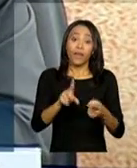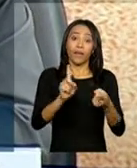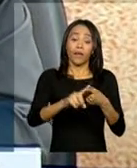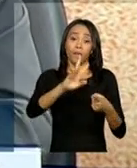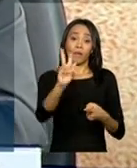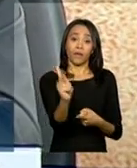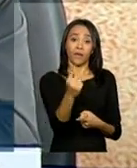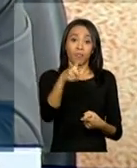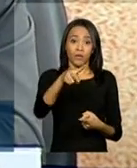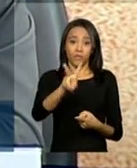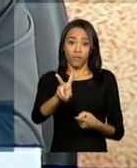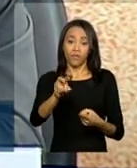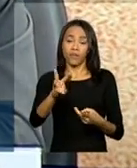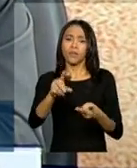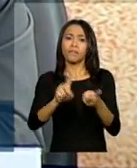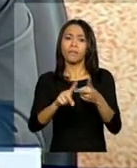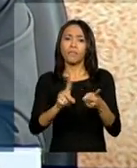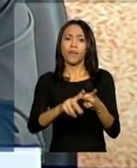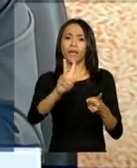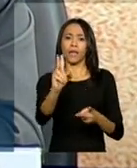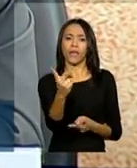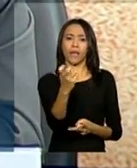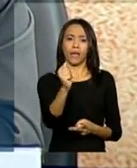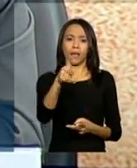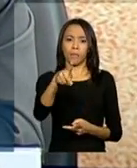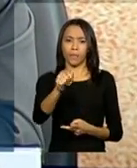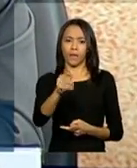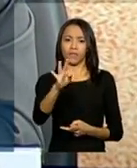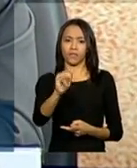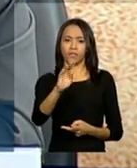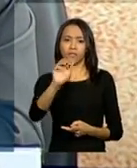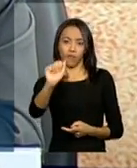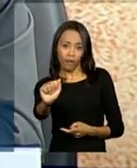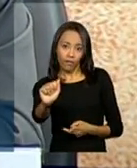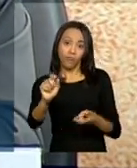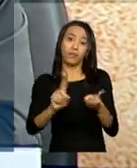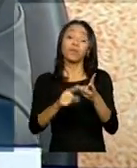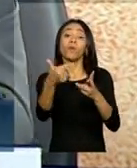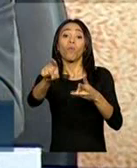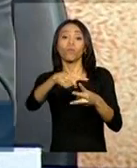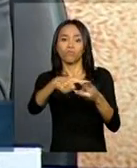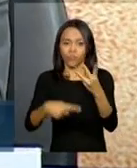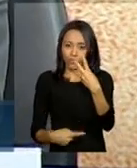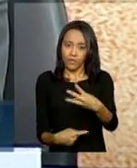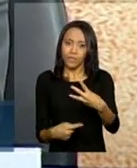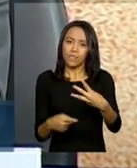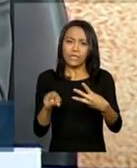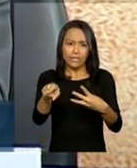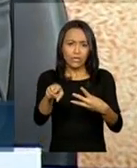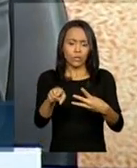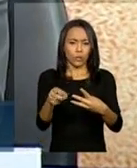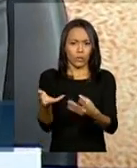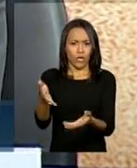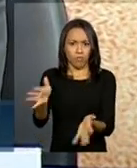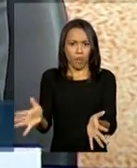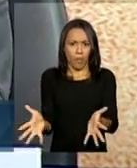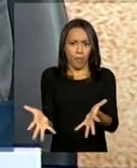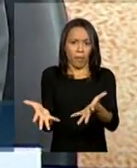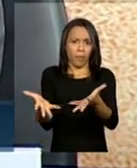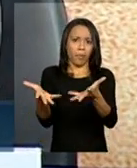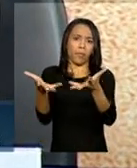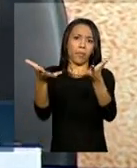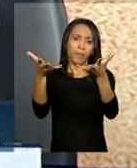e o DTP a celular é isto eh praticamente triplica o faturamento do Instituto e ele entra nas